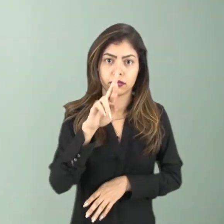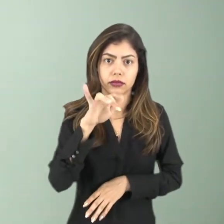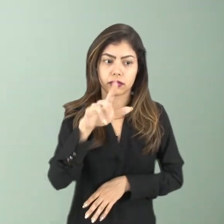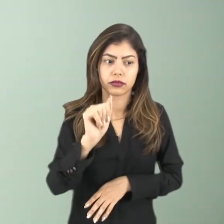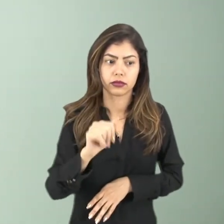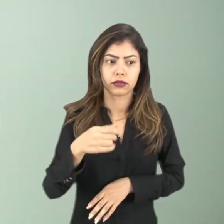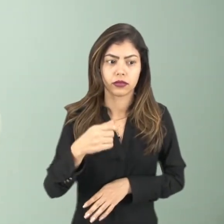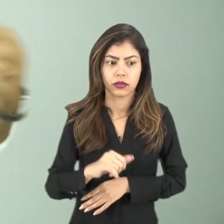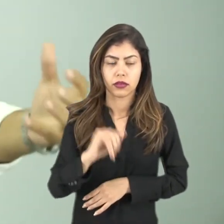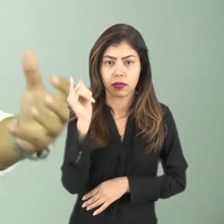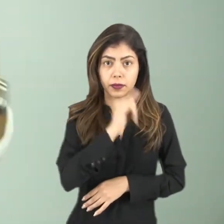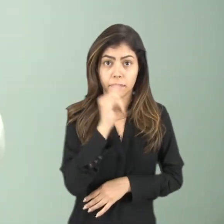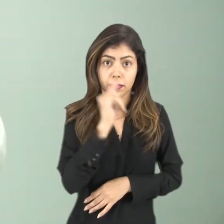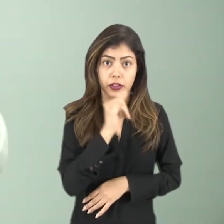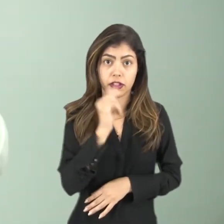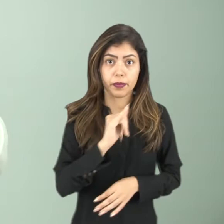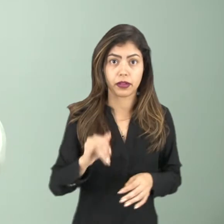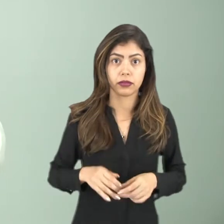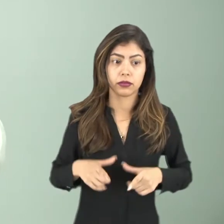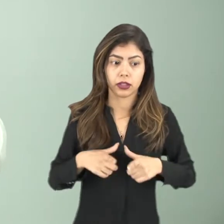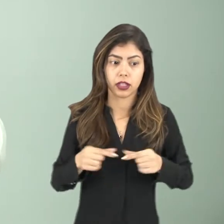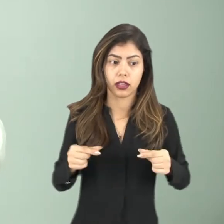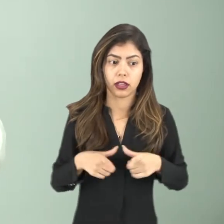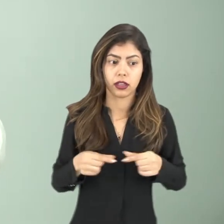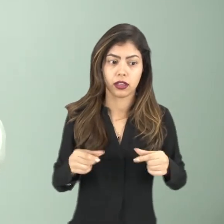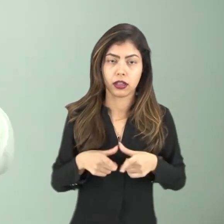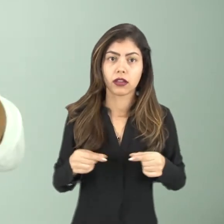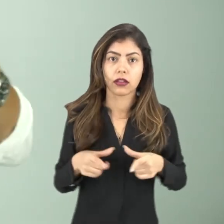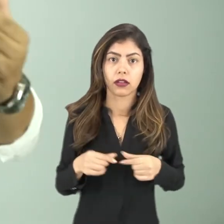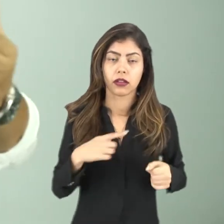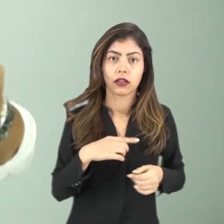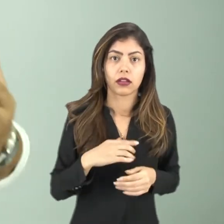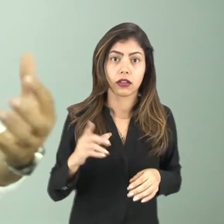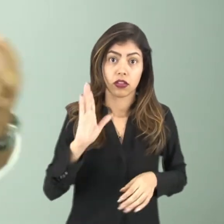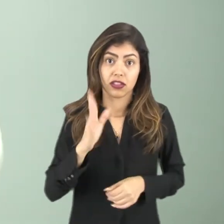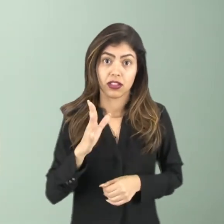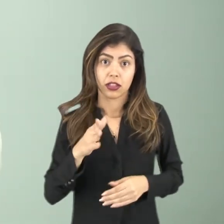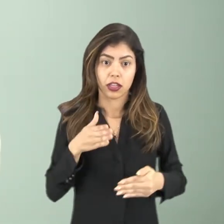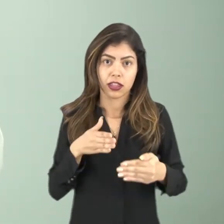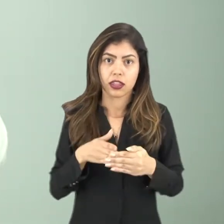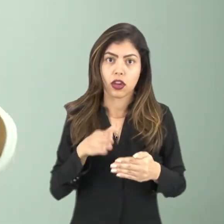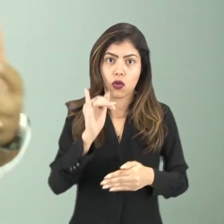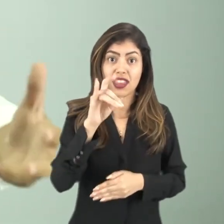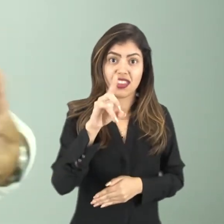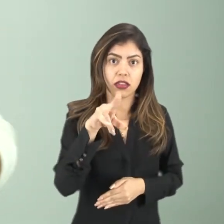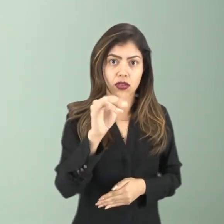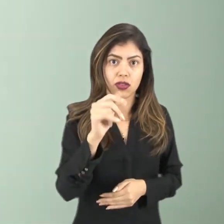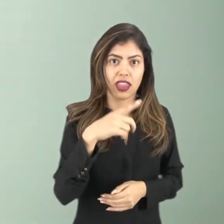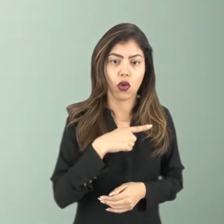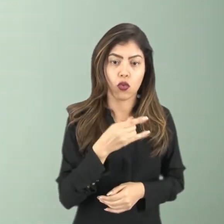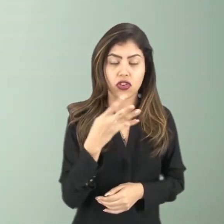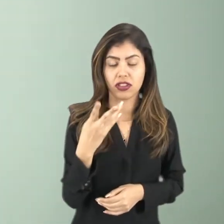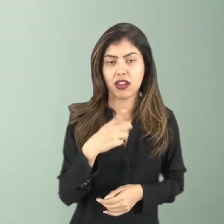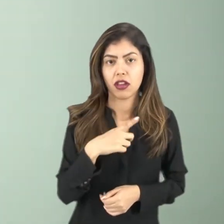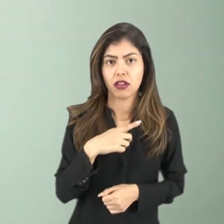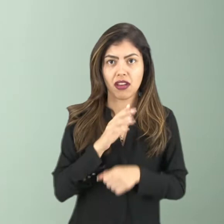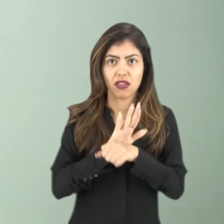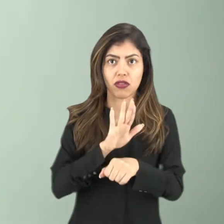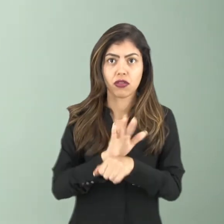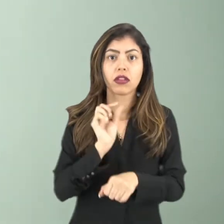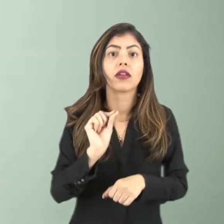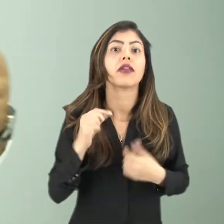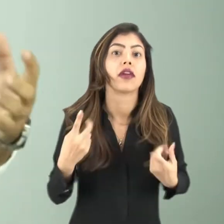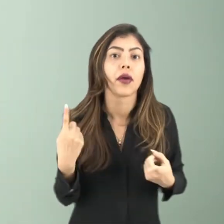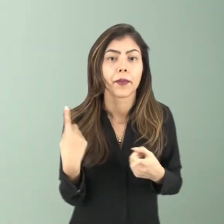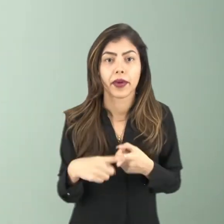Itália, Japão já oferecem subsídio para a população ter filho, para os casais terem